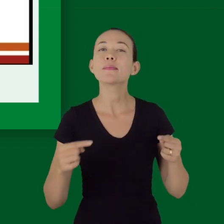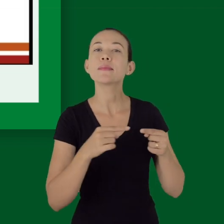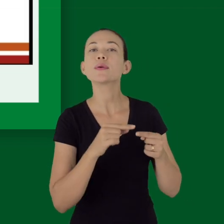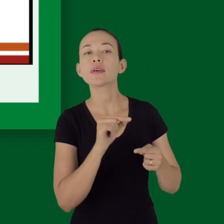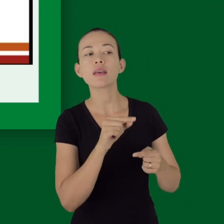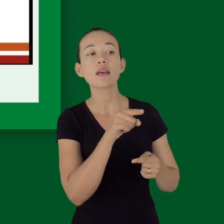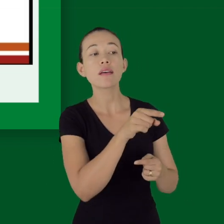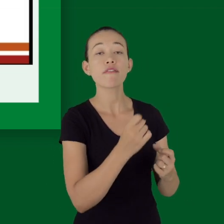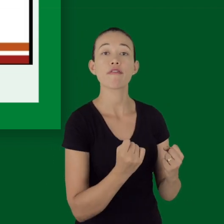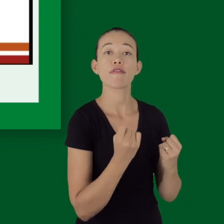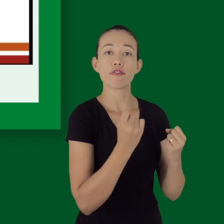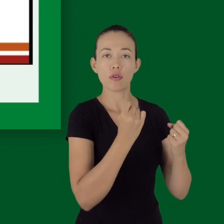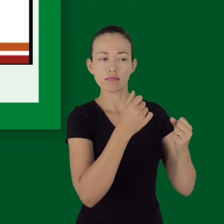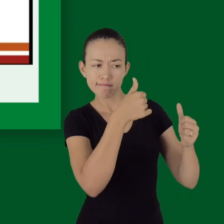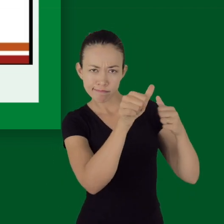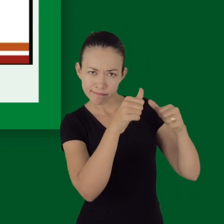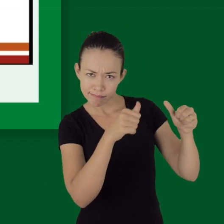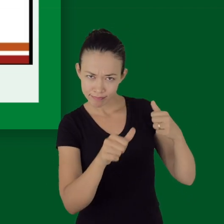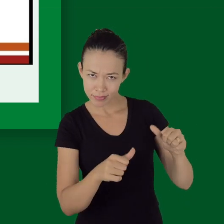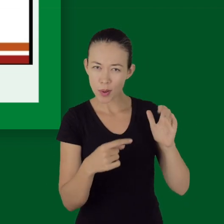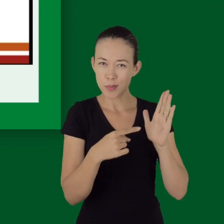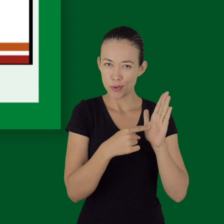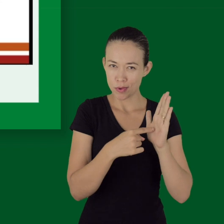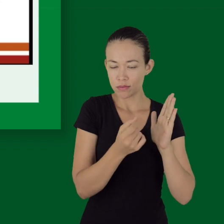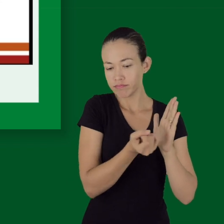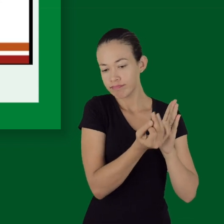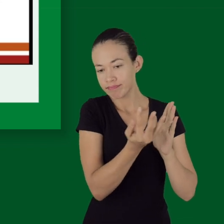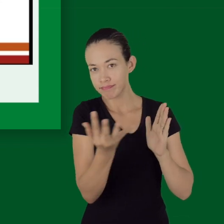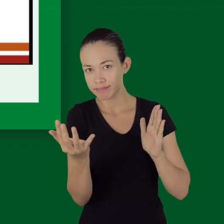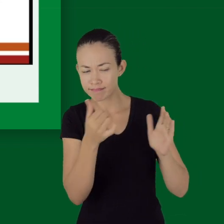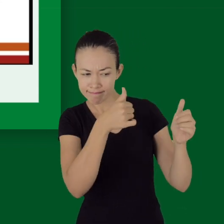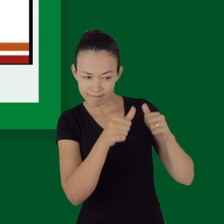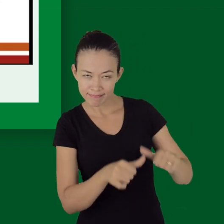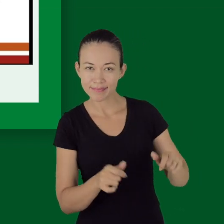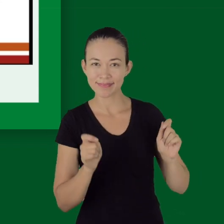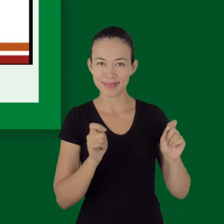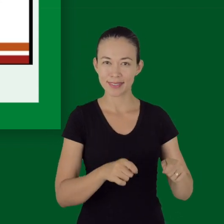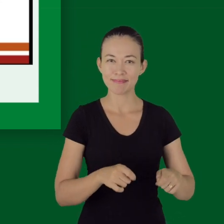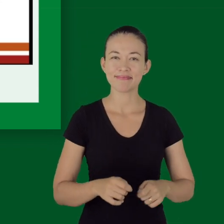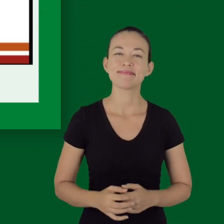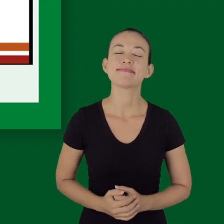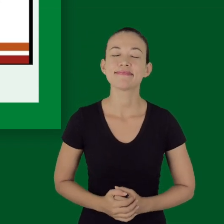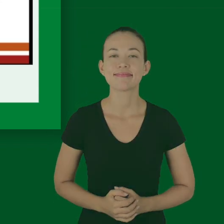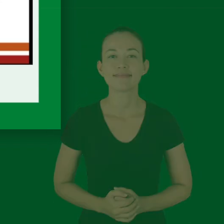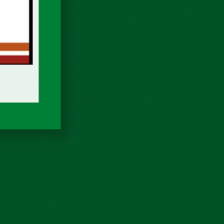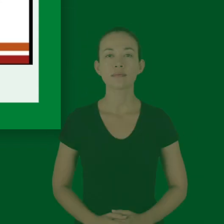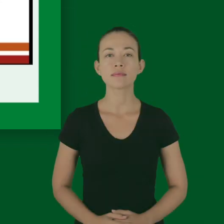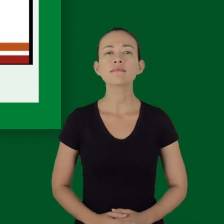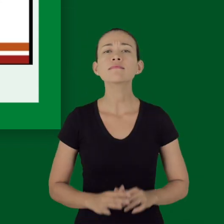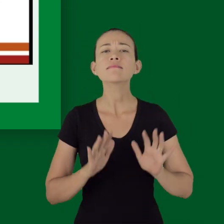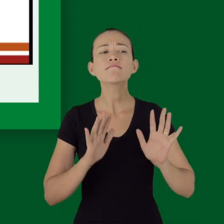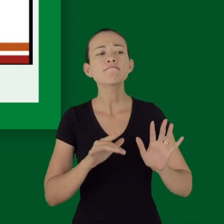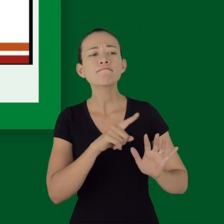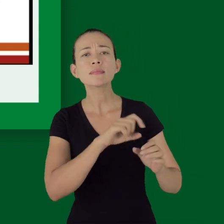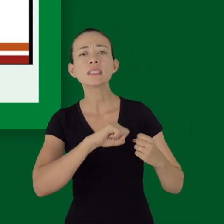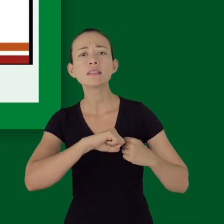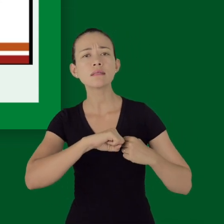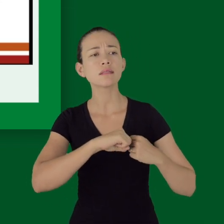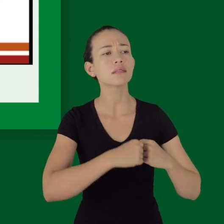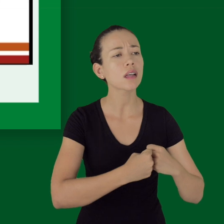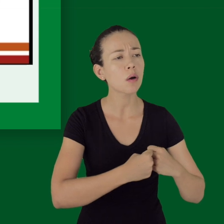forma, e isso pode ser feito lá no processo secundário. Então, esses são os critérios avaliativos. E vamos entender um pouco como que se